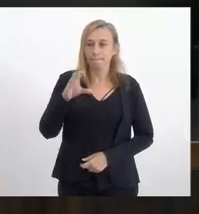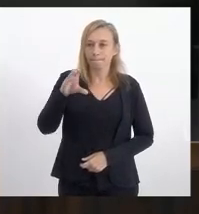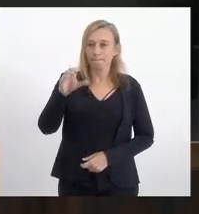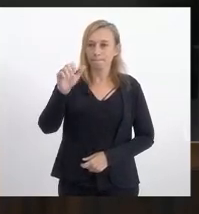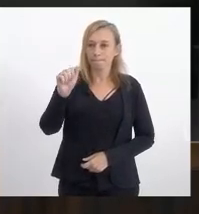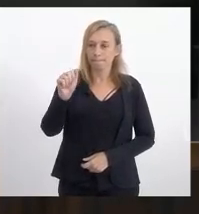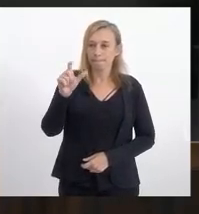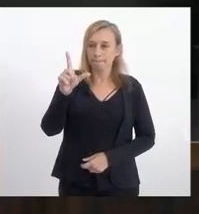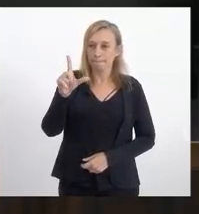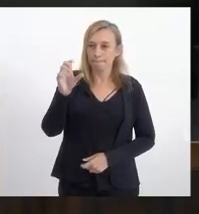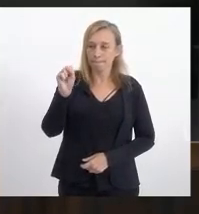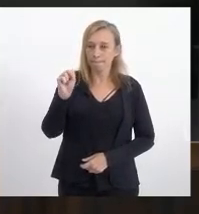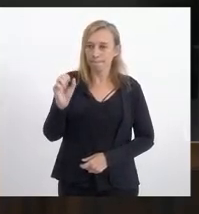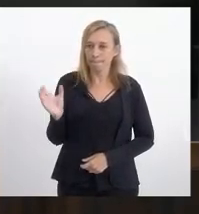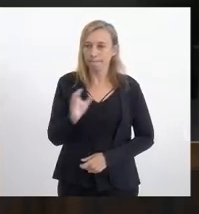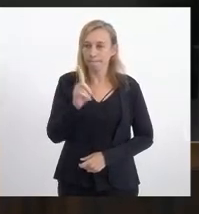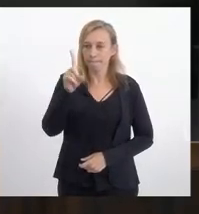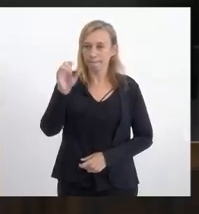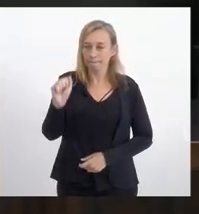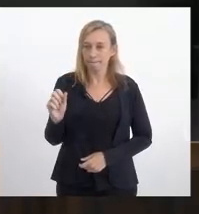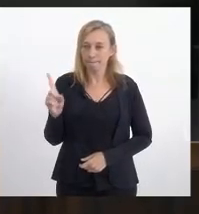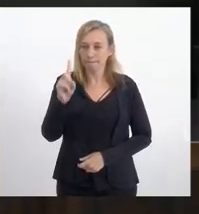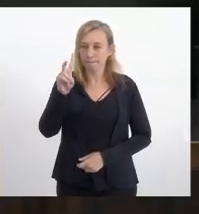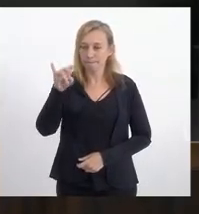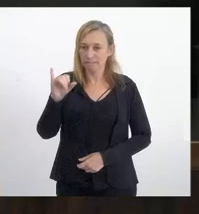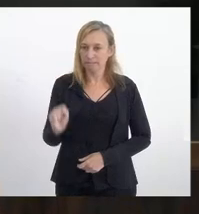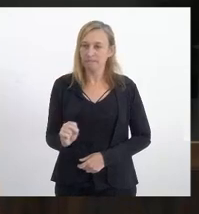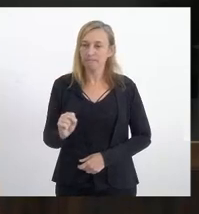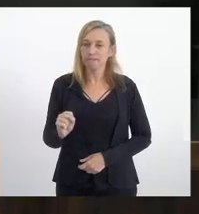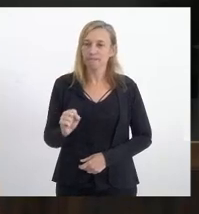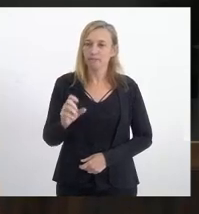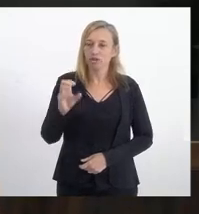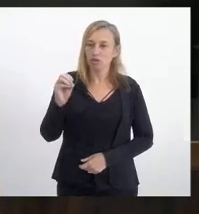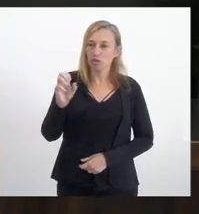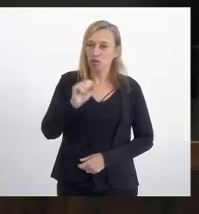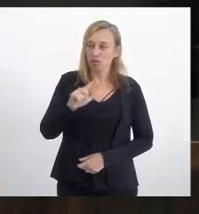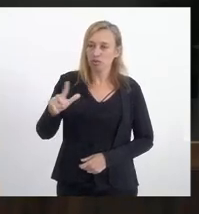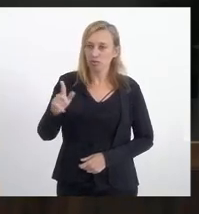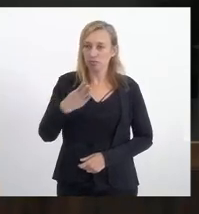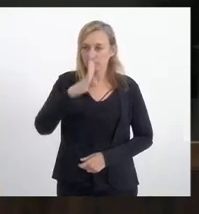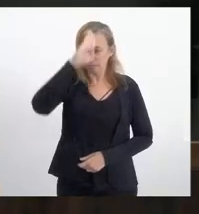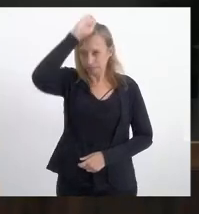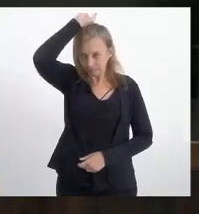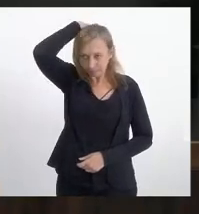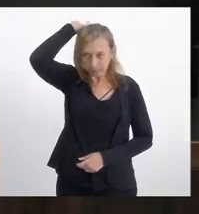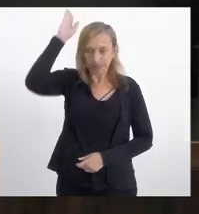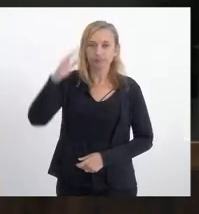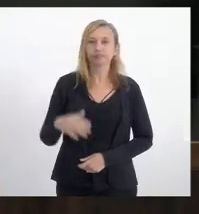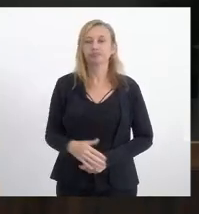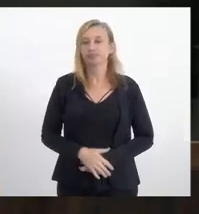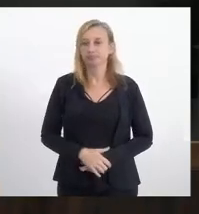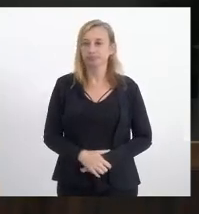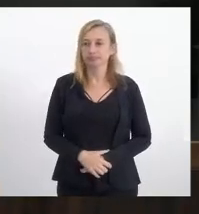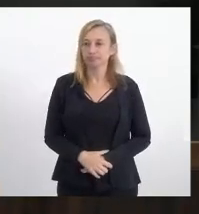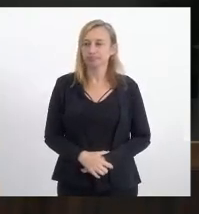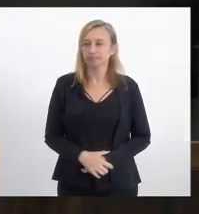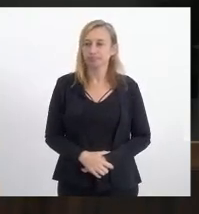Ortiz o Coronel bombeiro Presidente Associação dos Oficiais de bombeiros